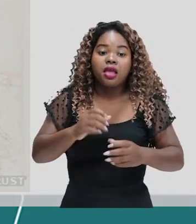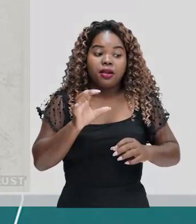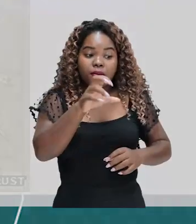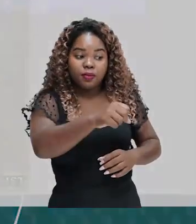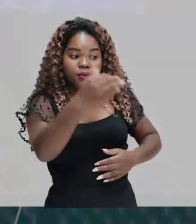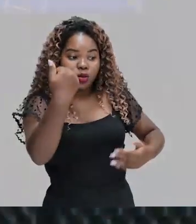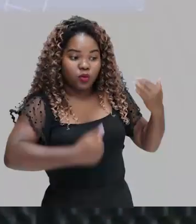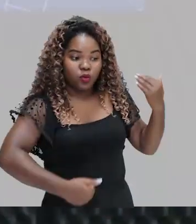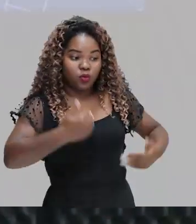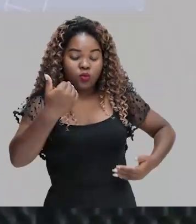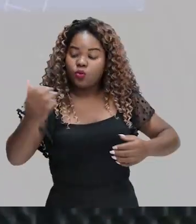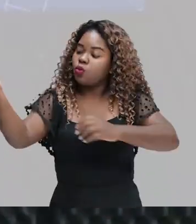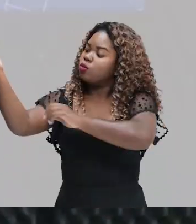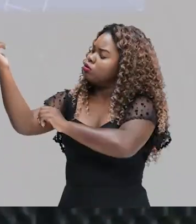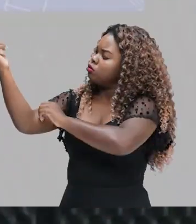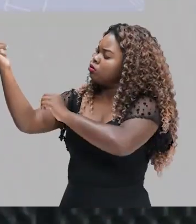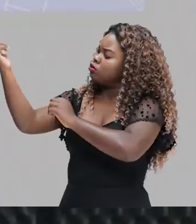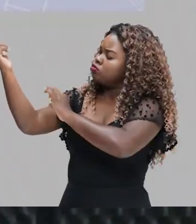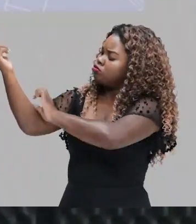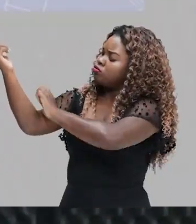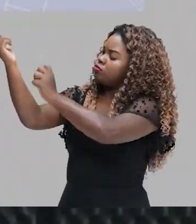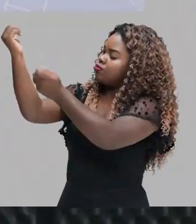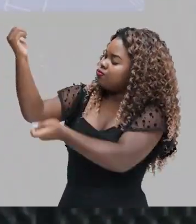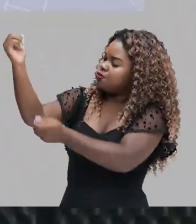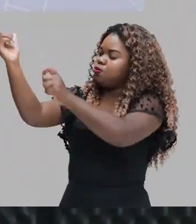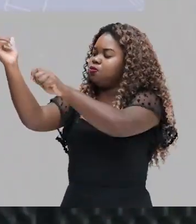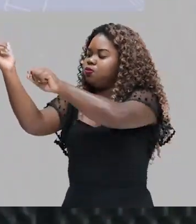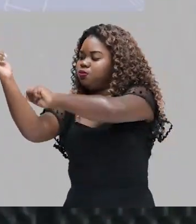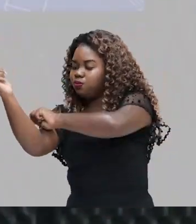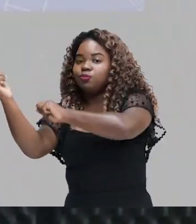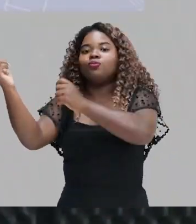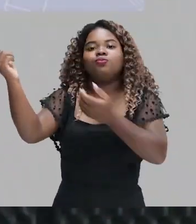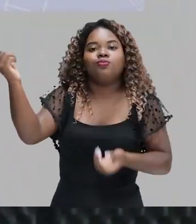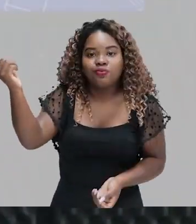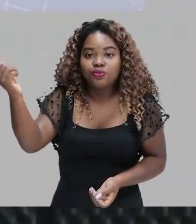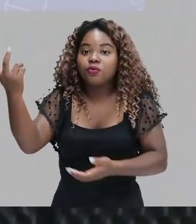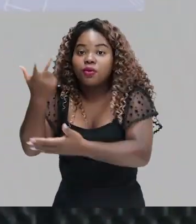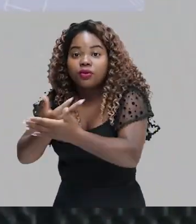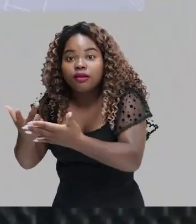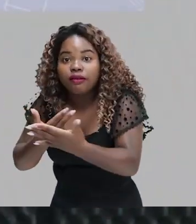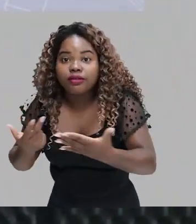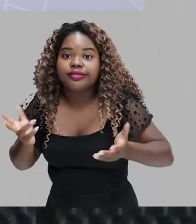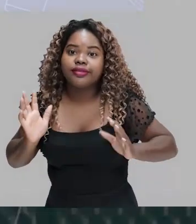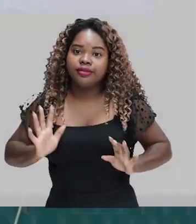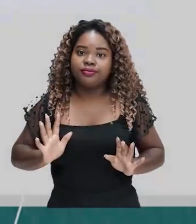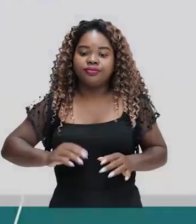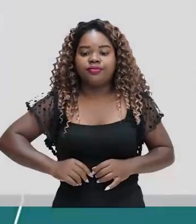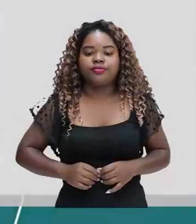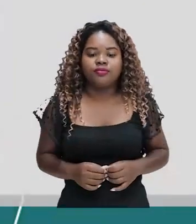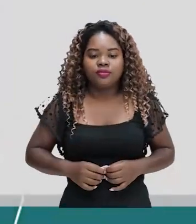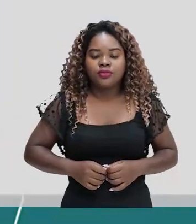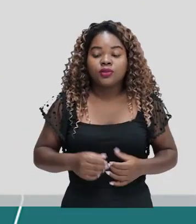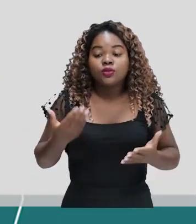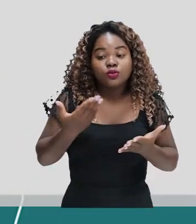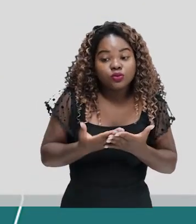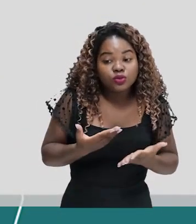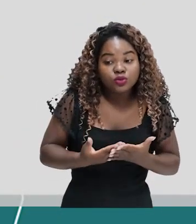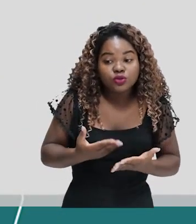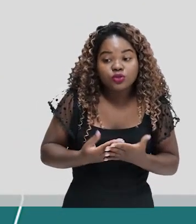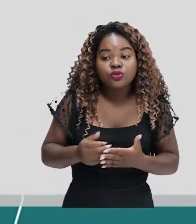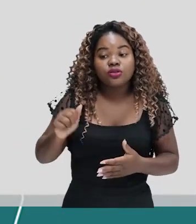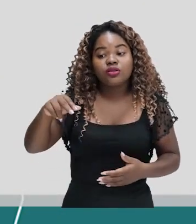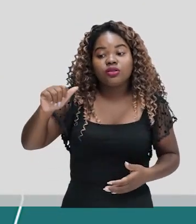poder entender como é que funcionava. Olha o spoiler aí, gente. Estude anatomia. Eu vou dar só uma dica